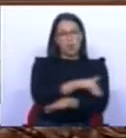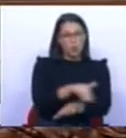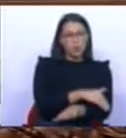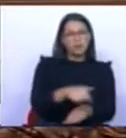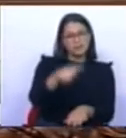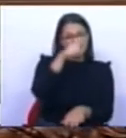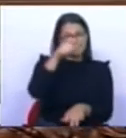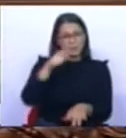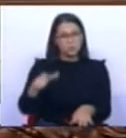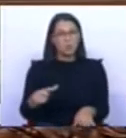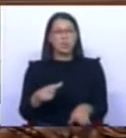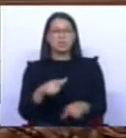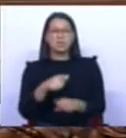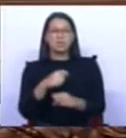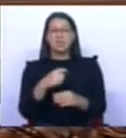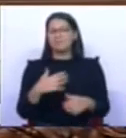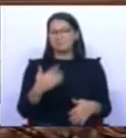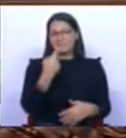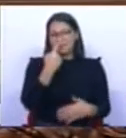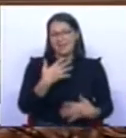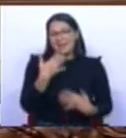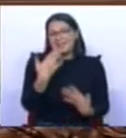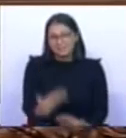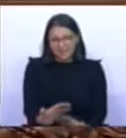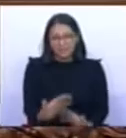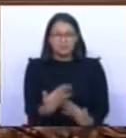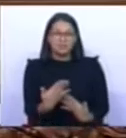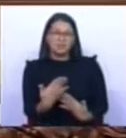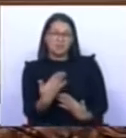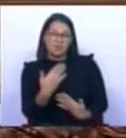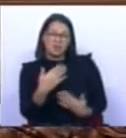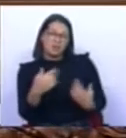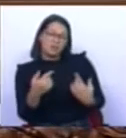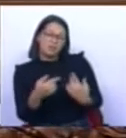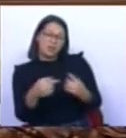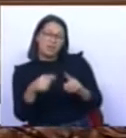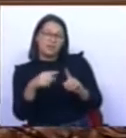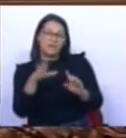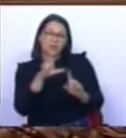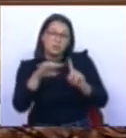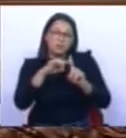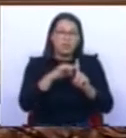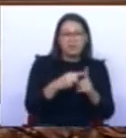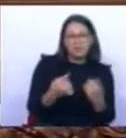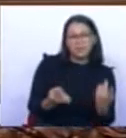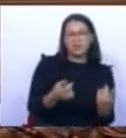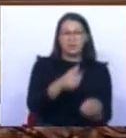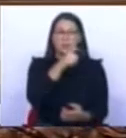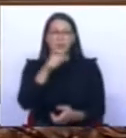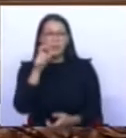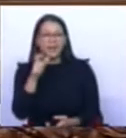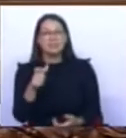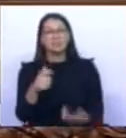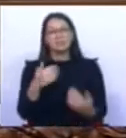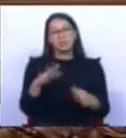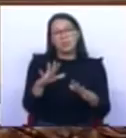e centenas de milhares dirão que estão cansados de boas palavras, de eventos extraordinariamente bem produzidos, de promessas lançadas